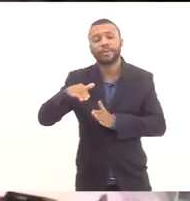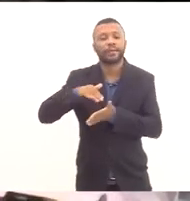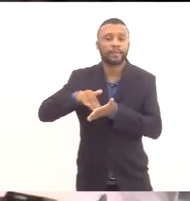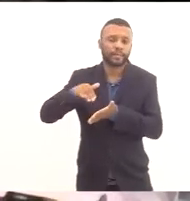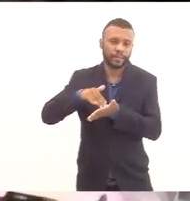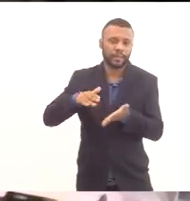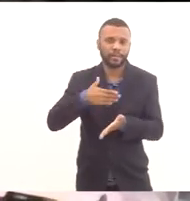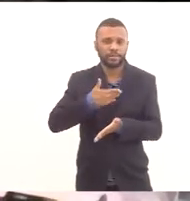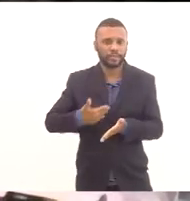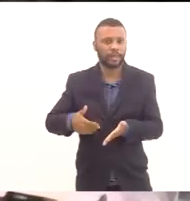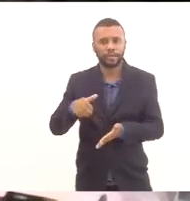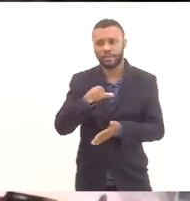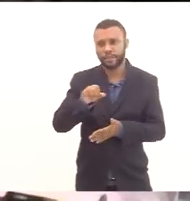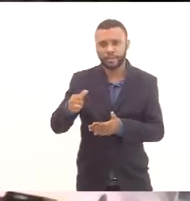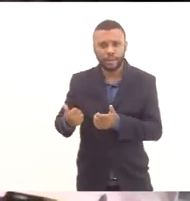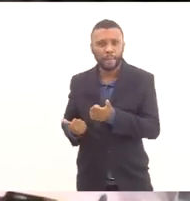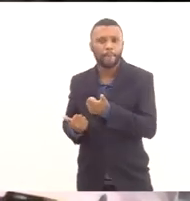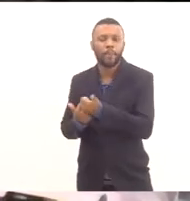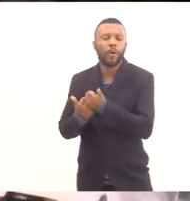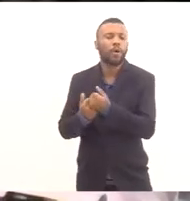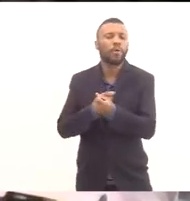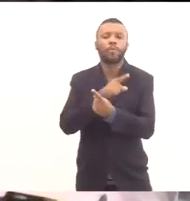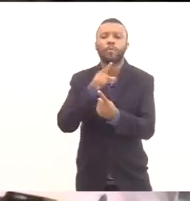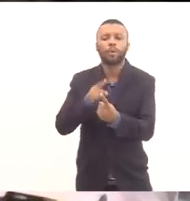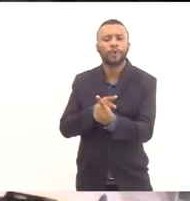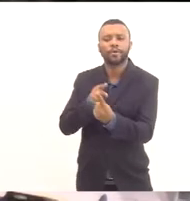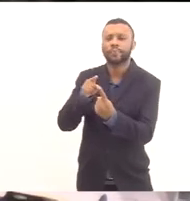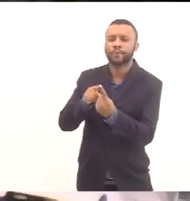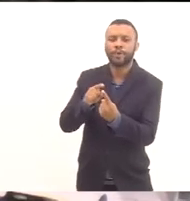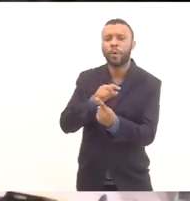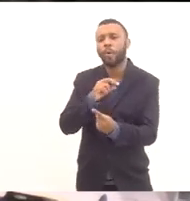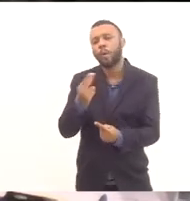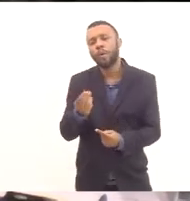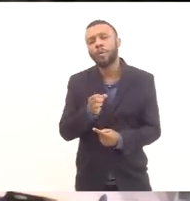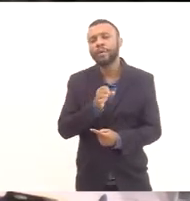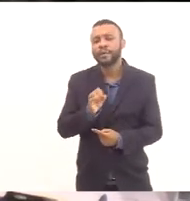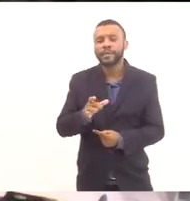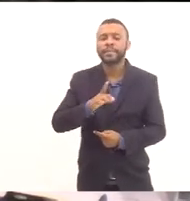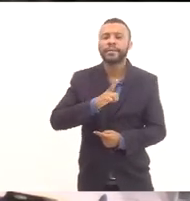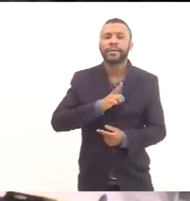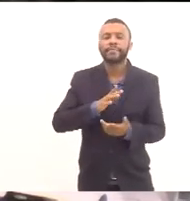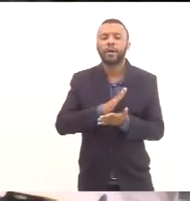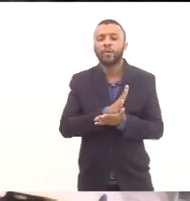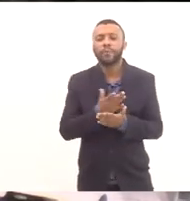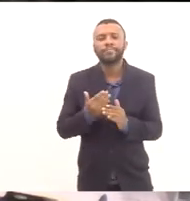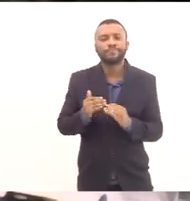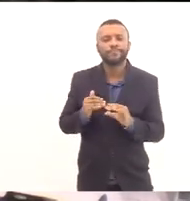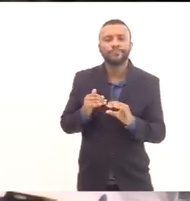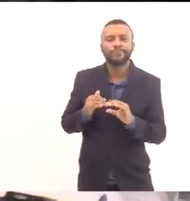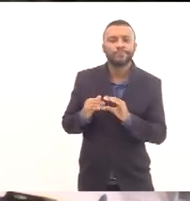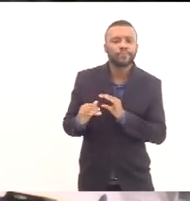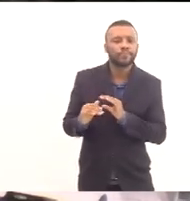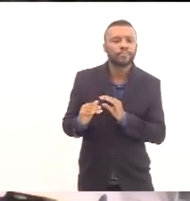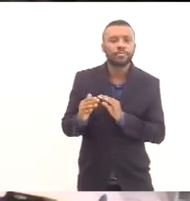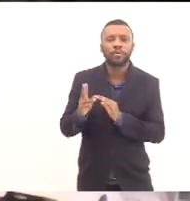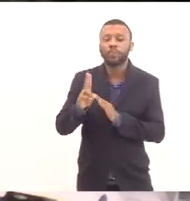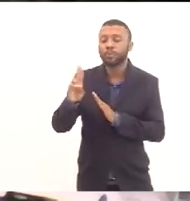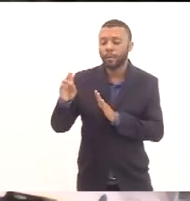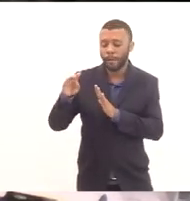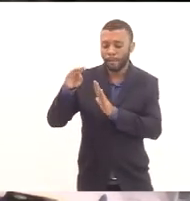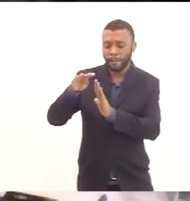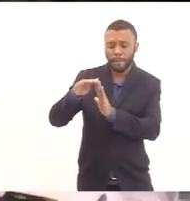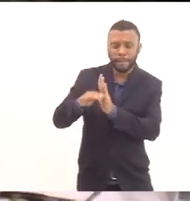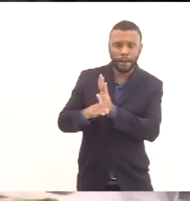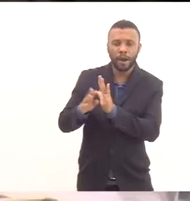assistência para essa essa finalidade ou se houve o encaminhamento para quais famílias e pessoas